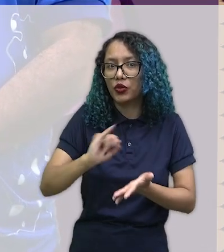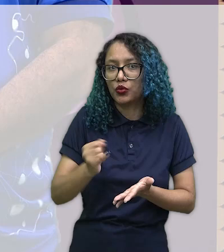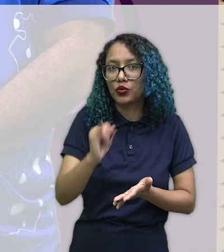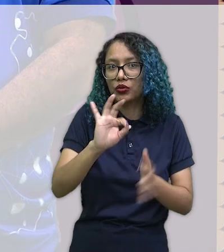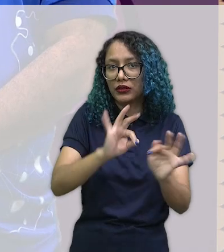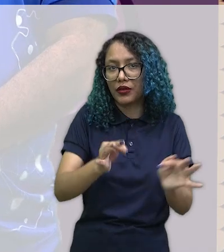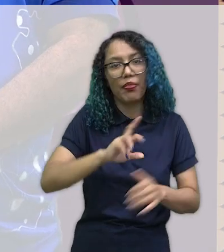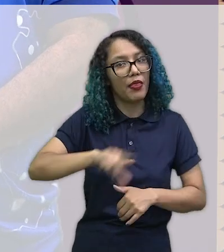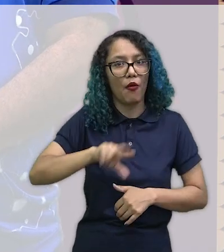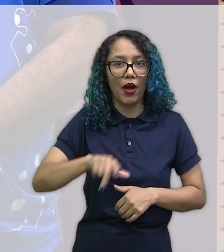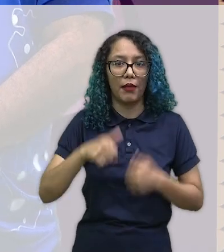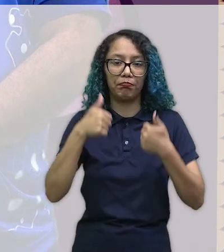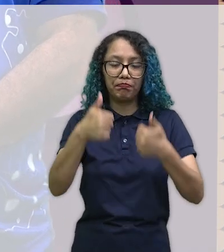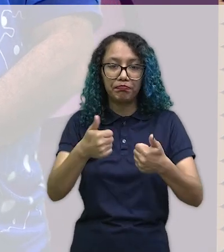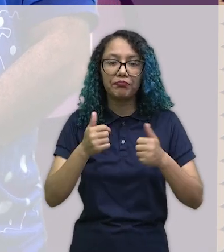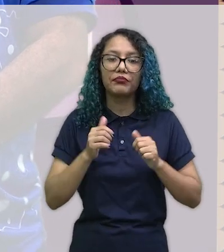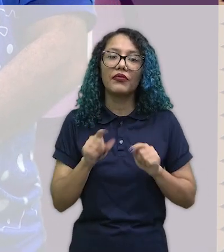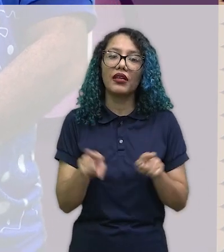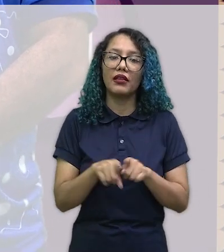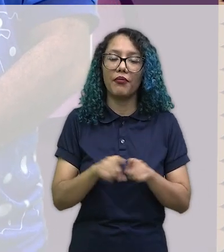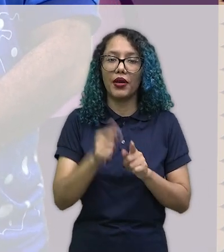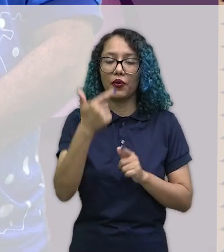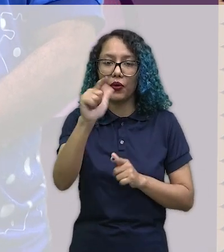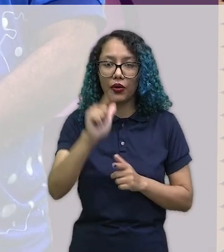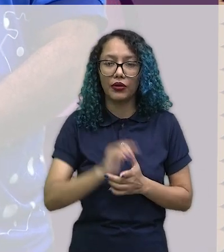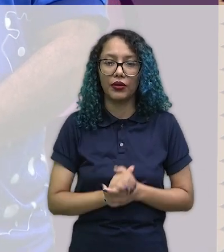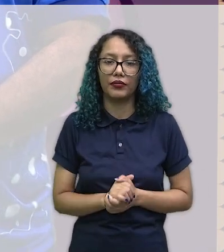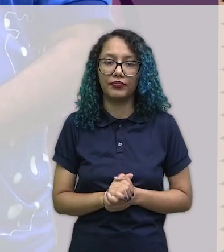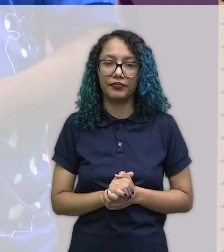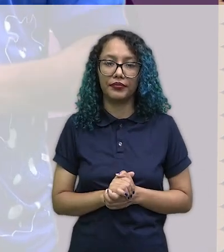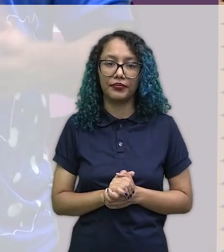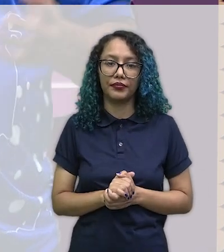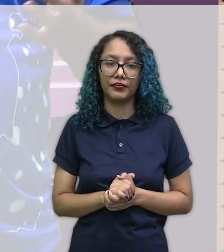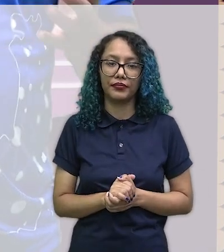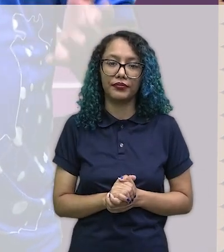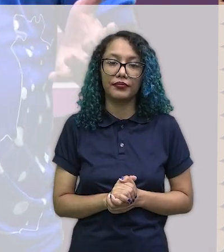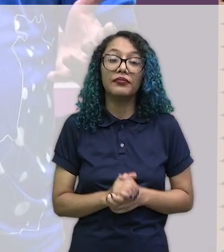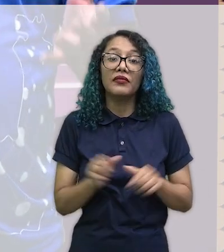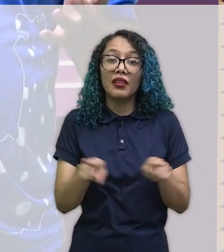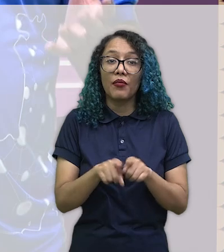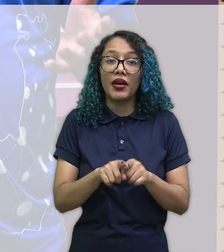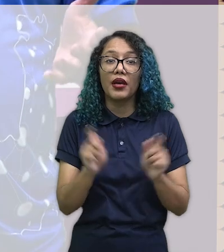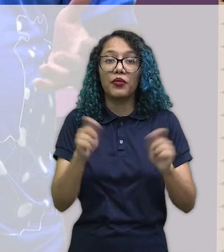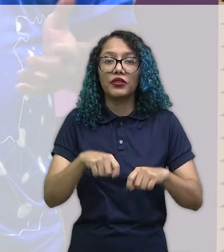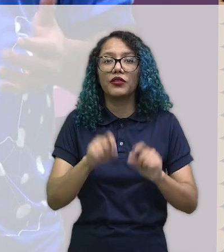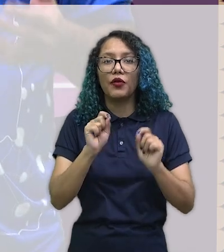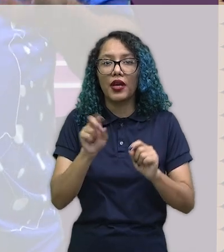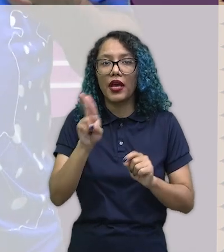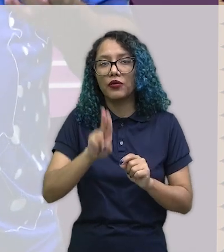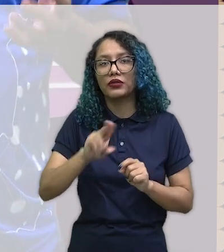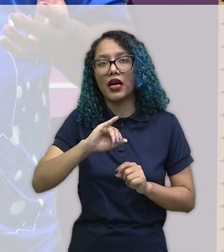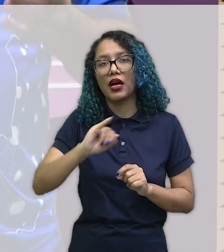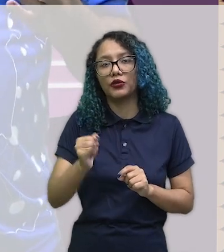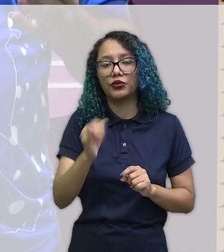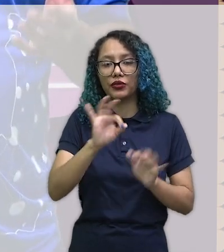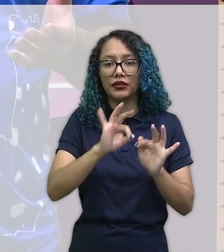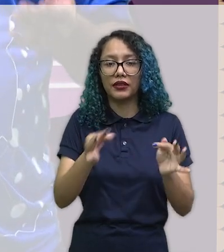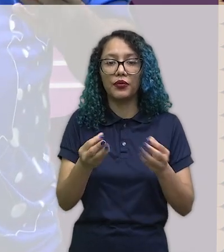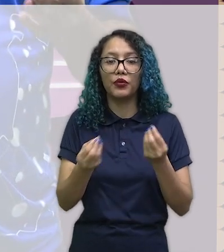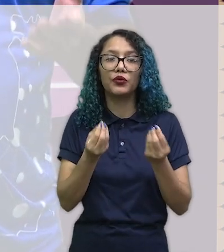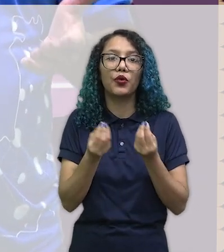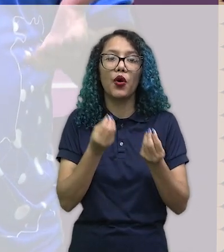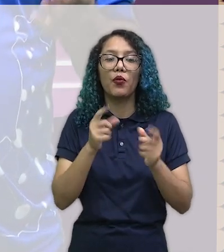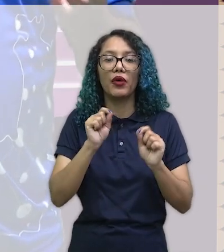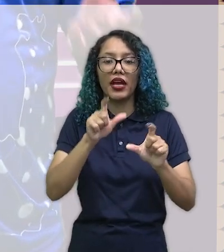só. Nós temos também a aplicação desses juros simples em contas atrasadas com a previsão